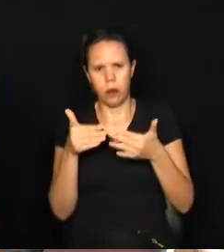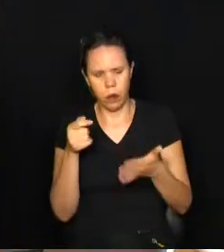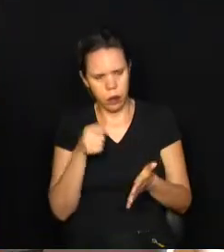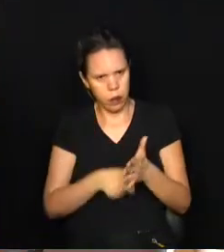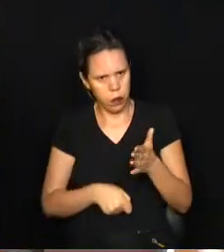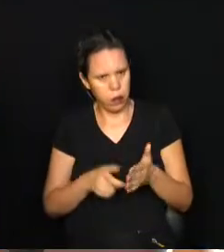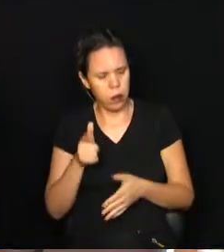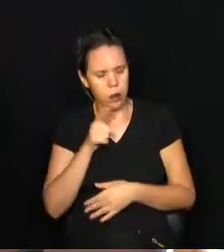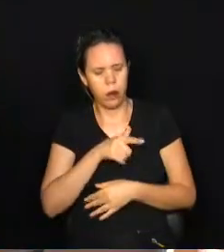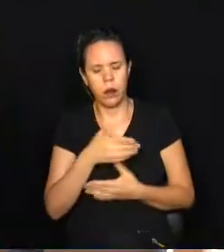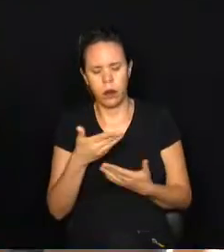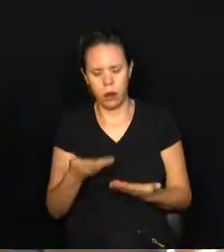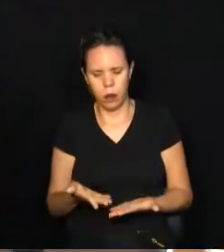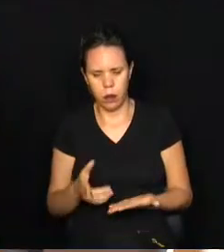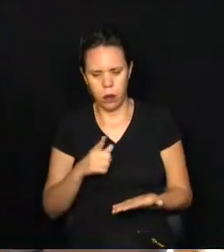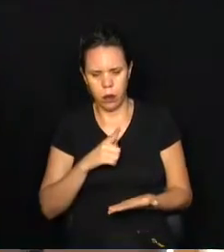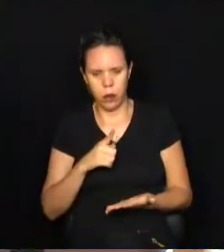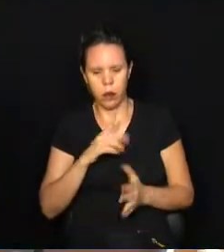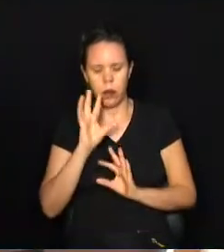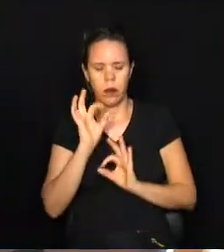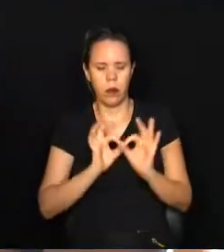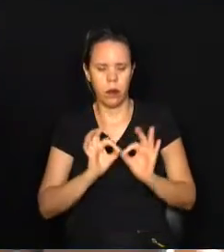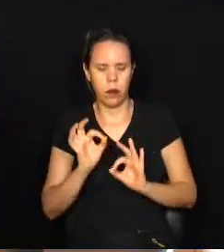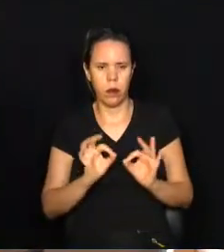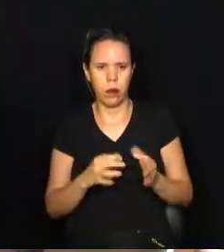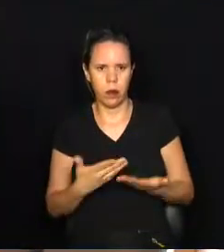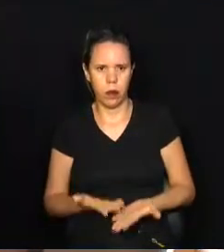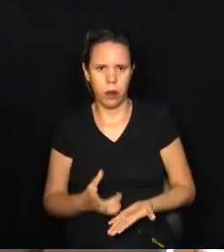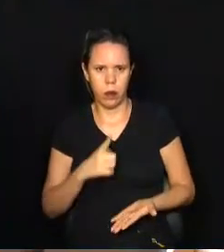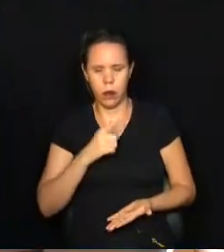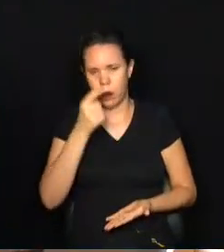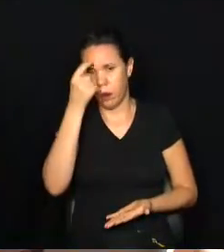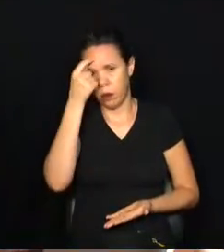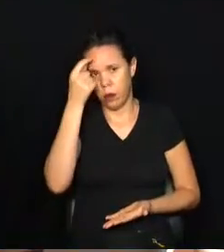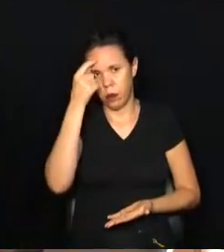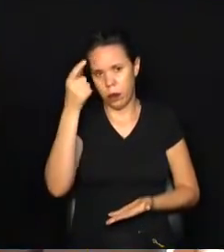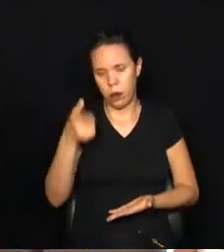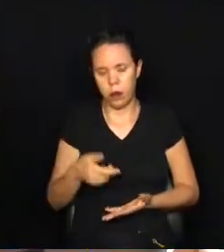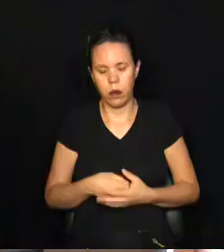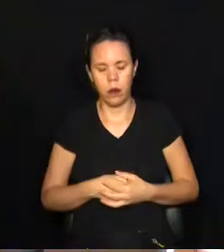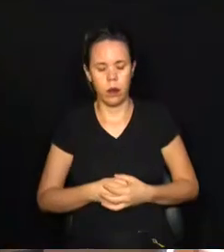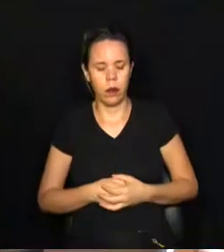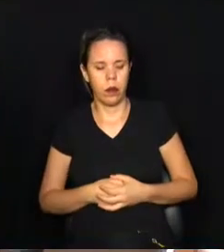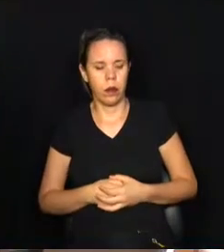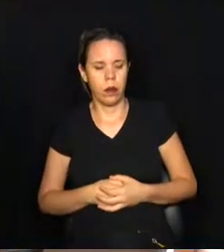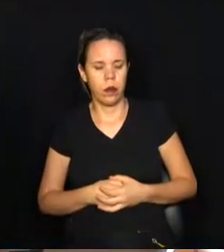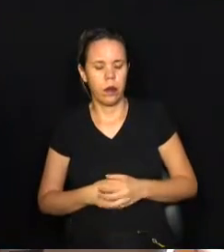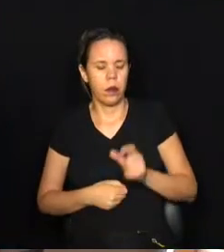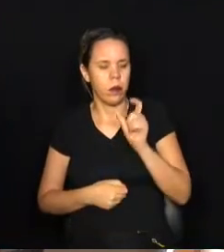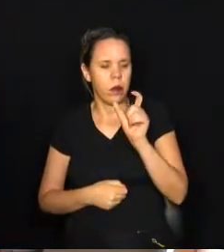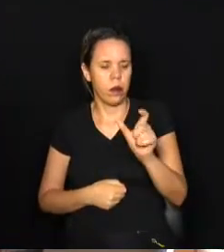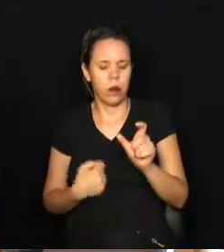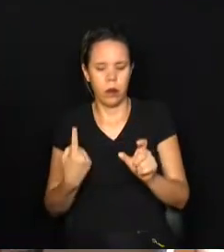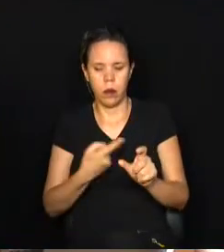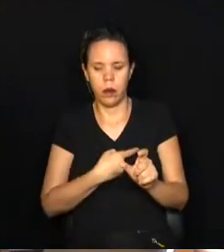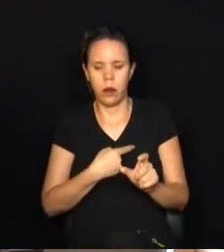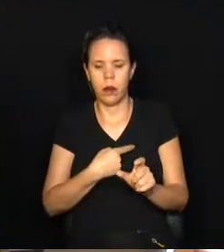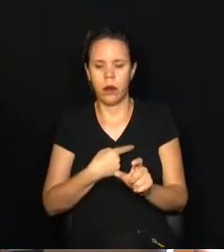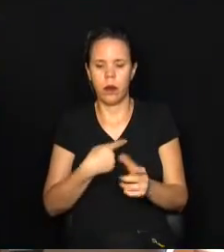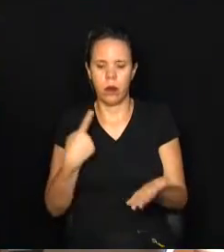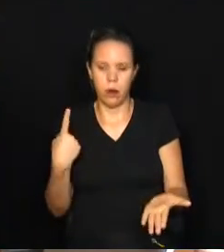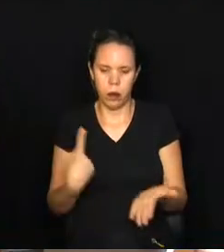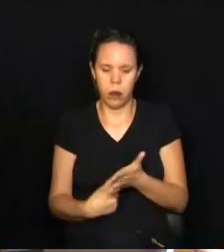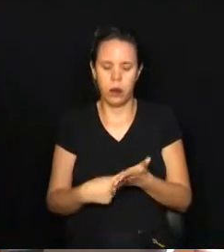não tivéssemos nos organizados e ter consciência da palavra, da nossa palavra, do nosso